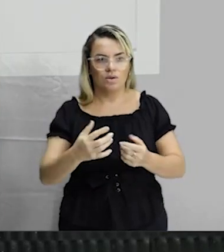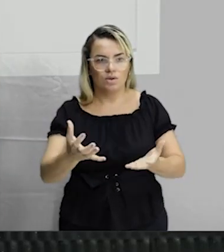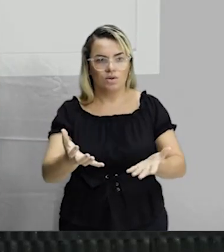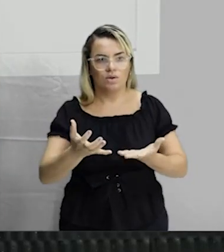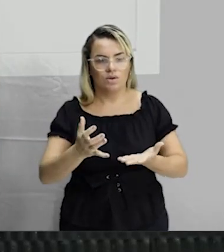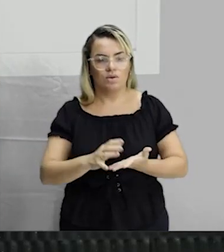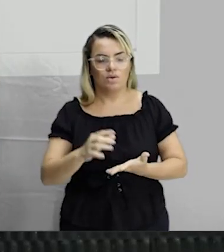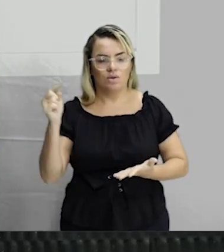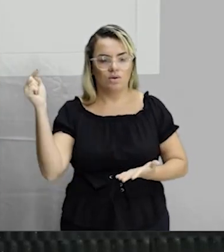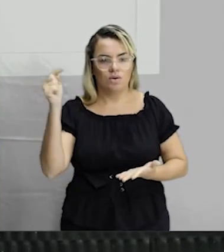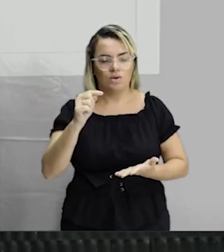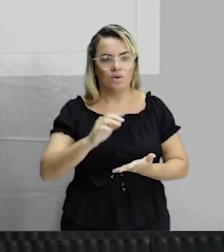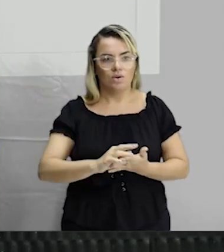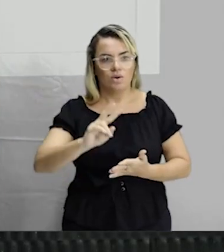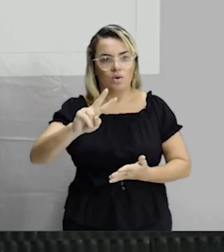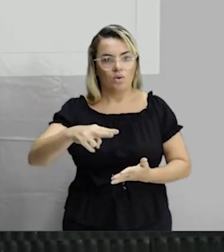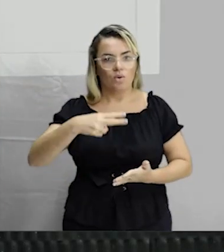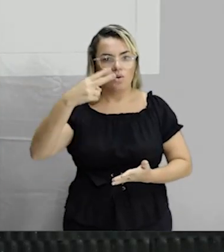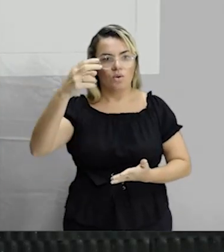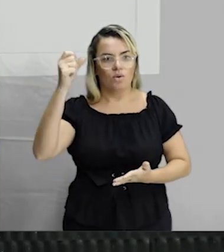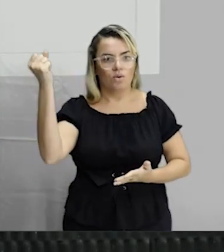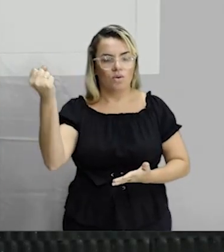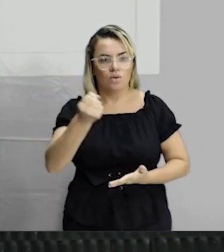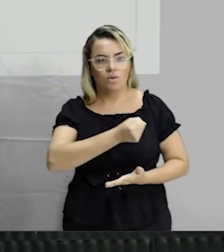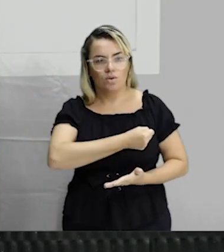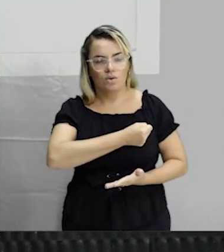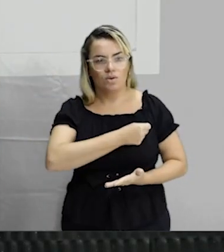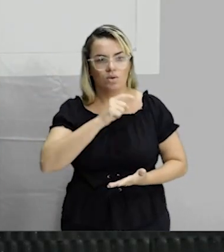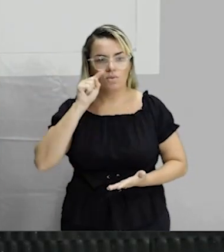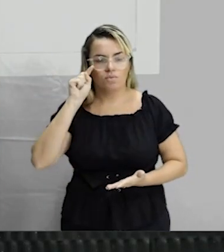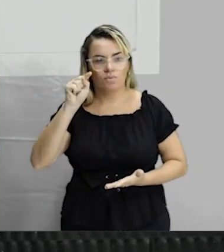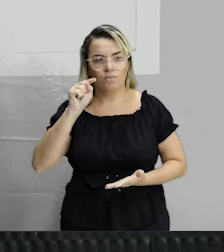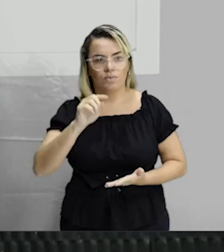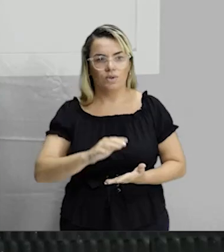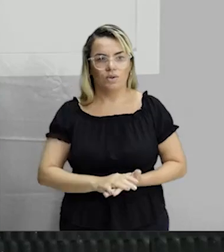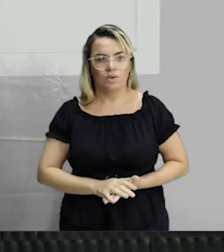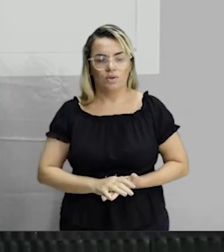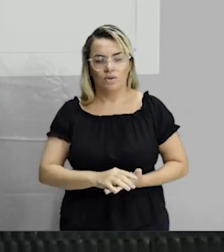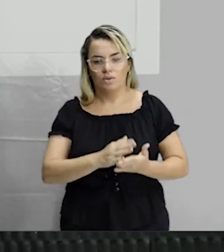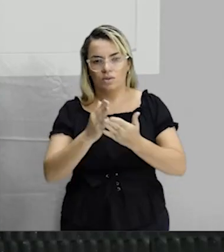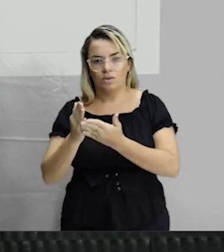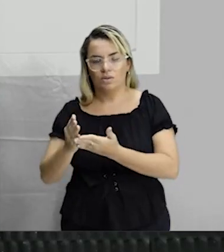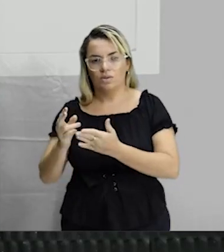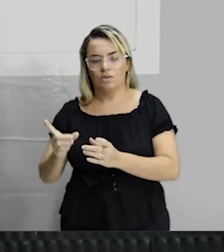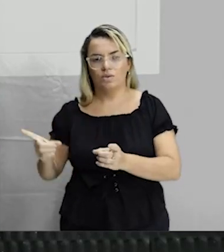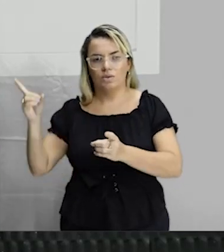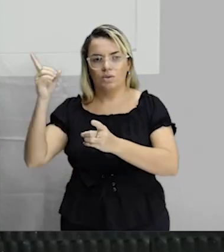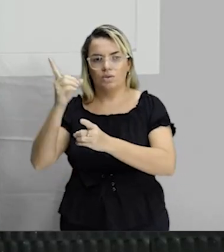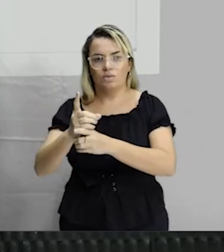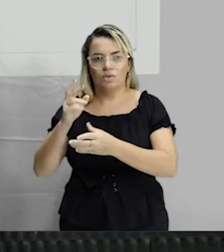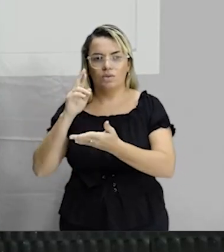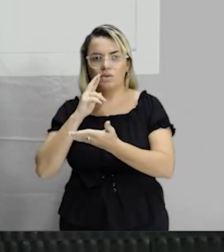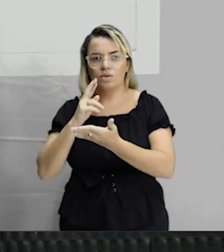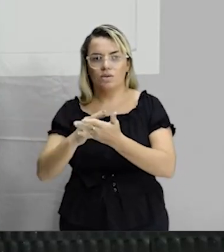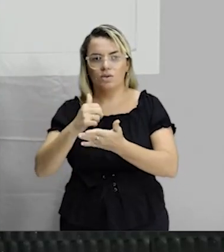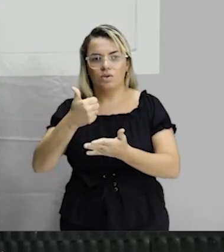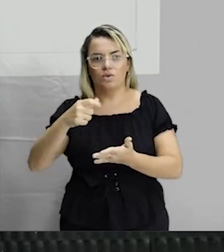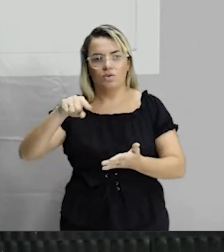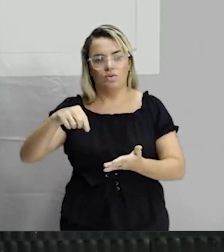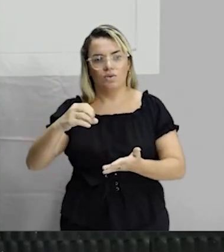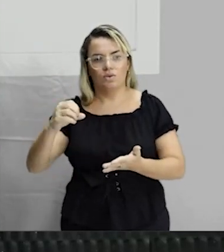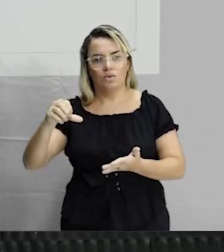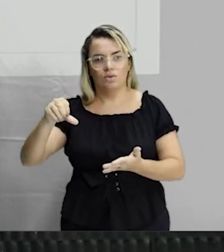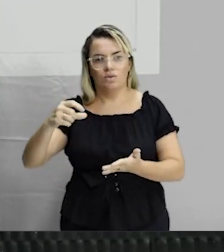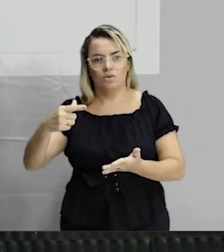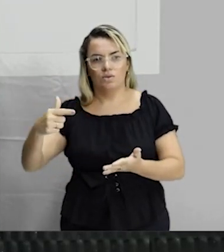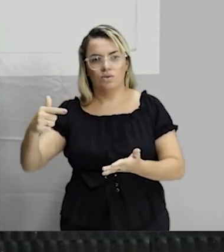eu elevo 1,03 elevado a quem dá esse valor aqui. Tá? Então, você quer saber